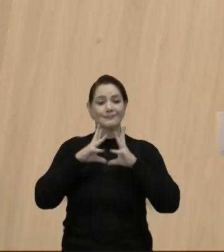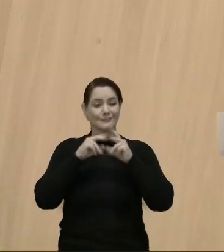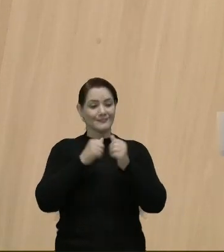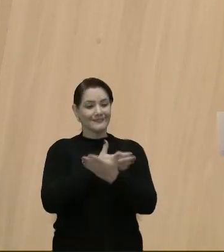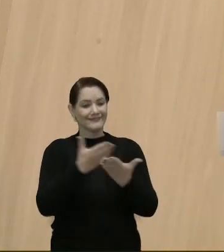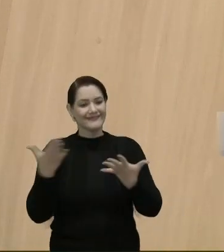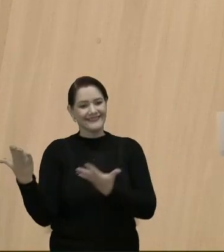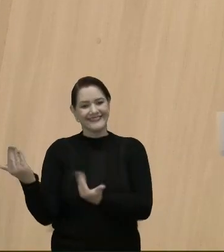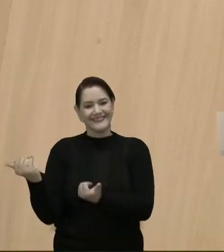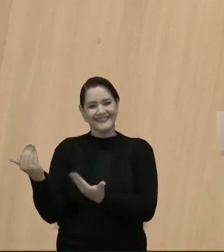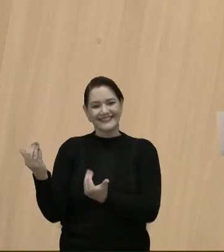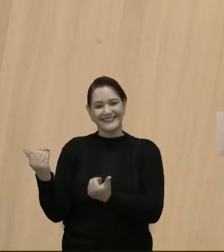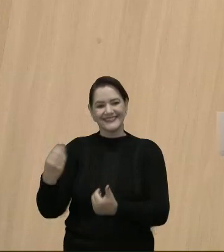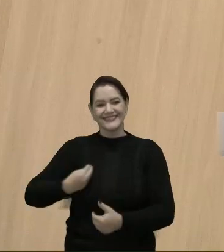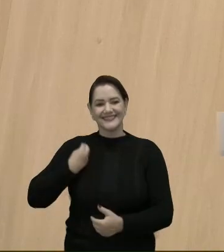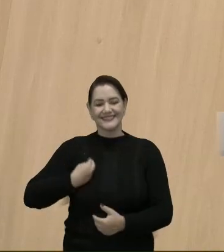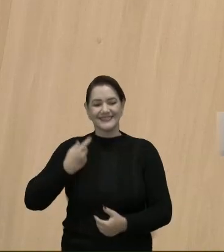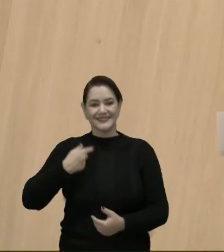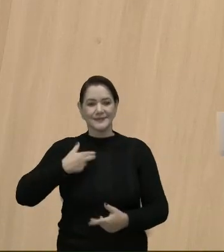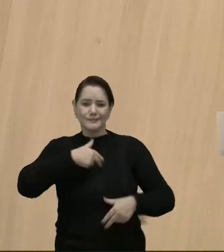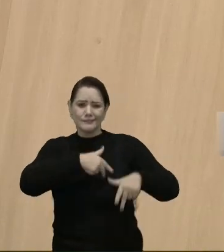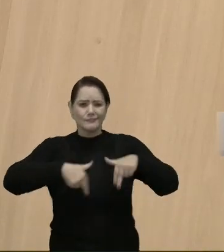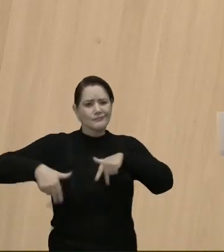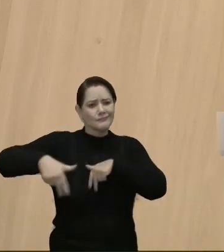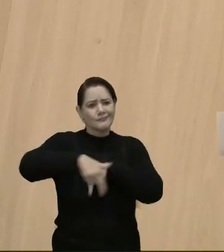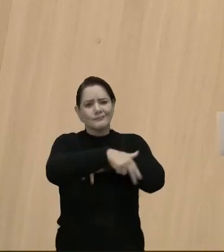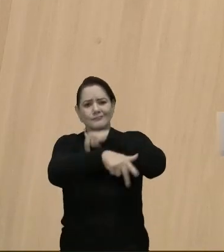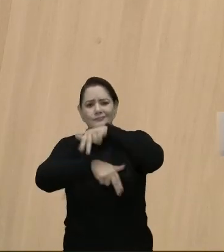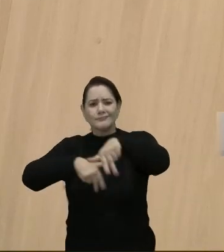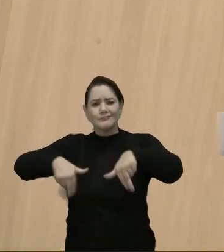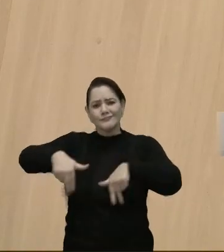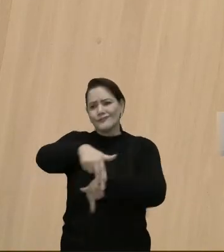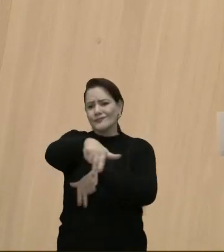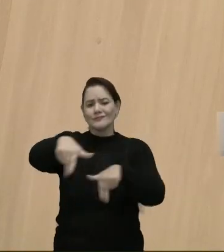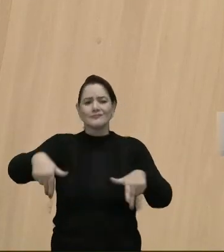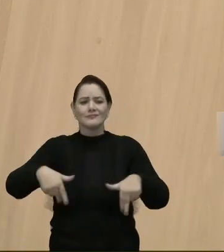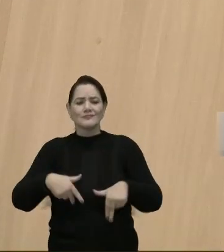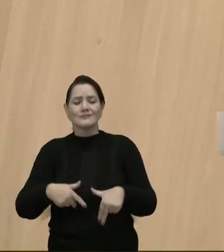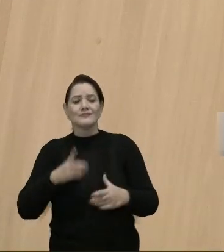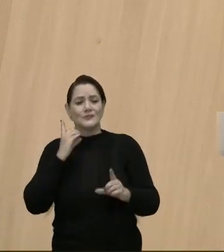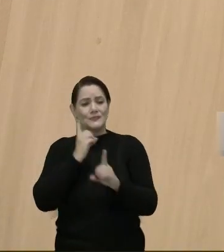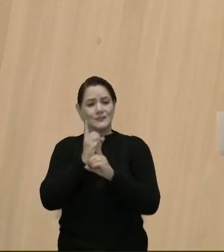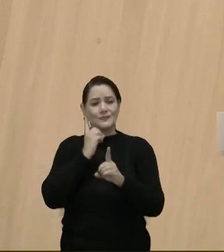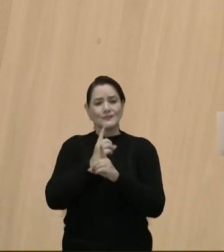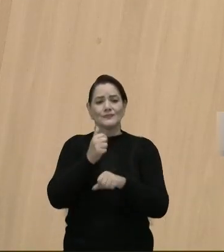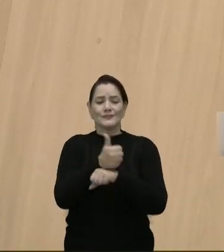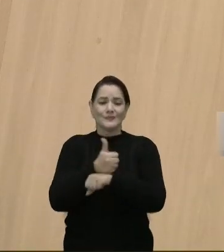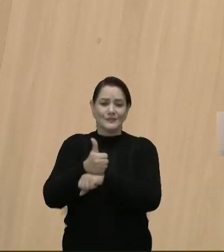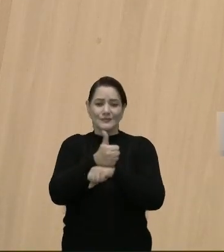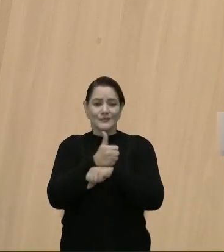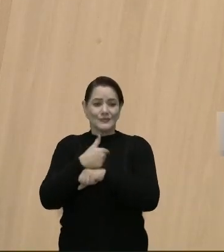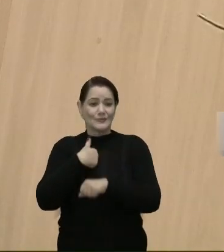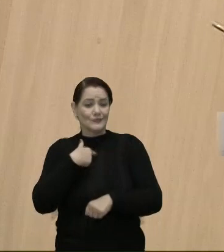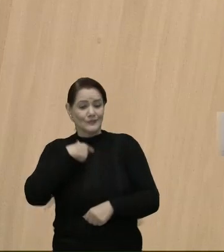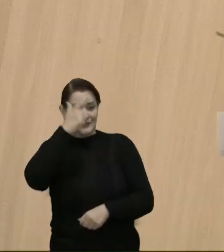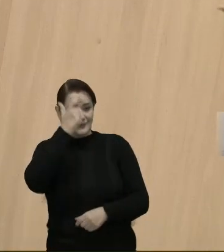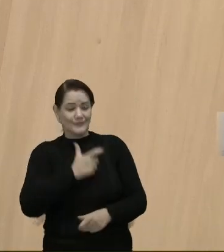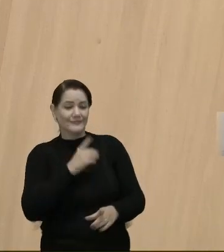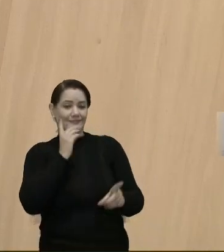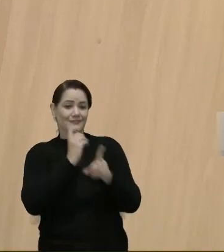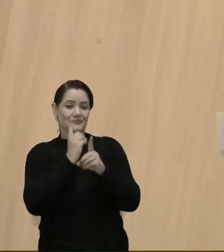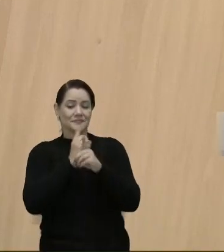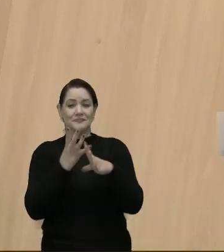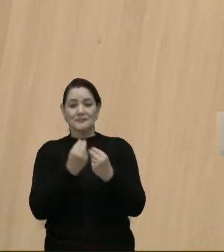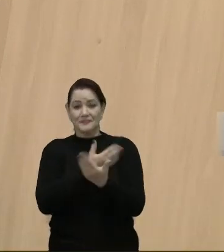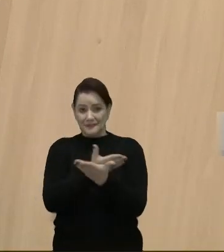esses jovens que estão aí circulando pela cidade, que encontrem uma profissão como eu encontrei e muitos